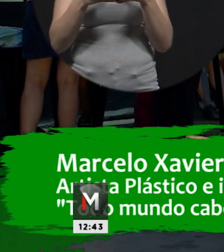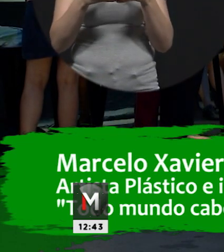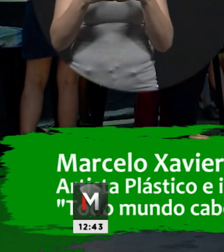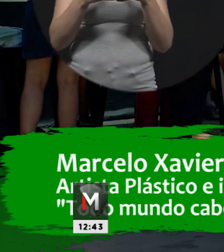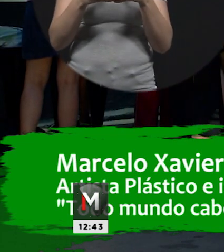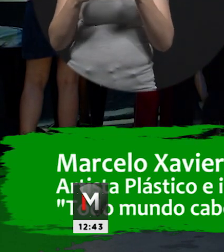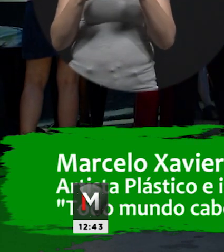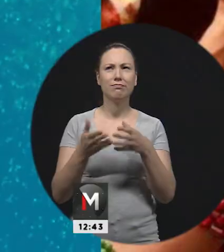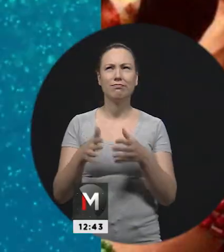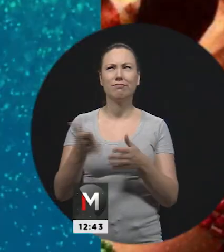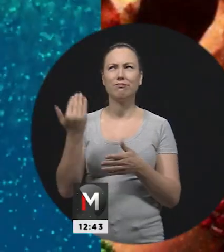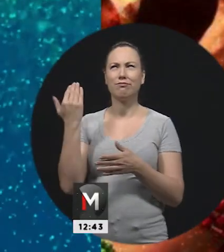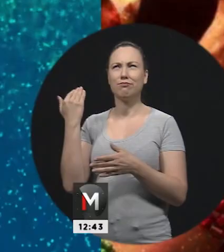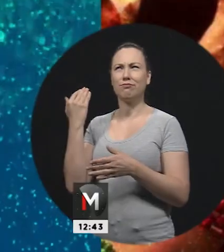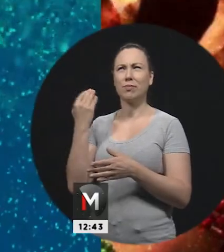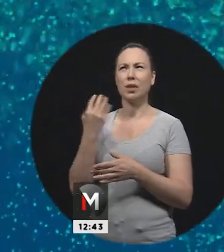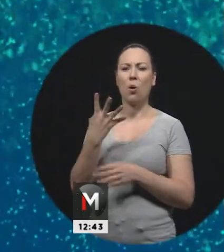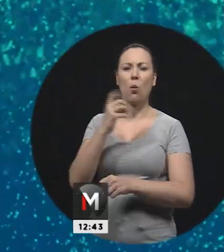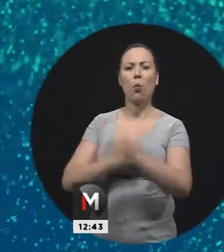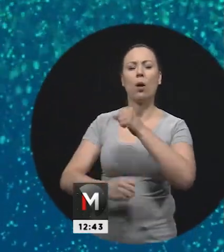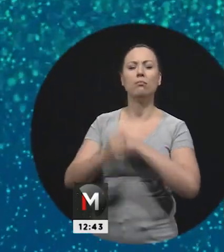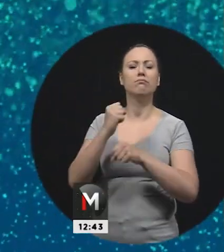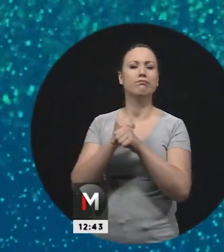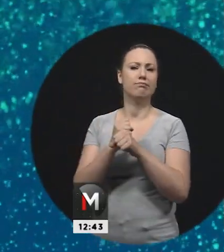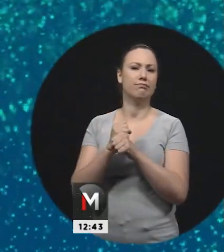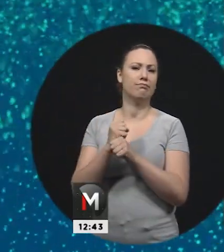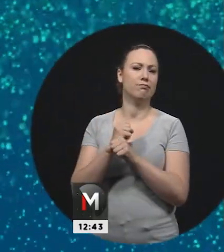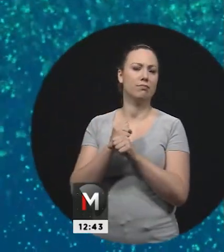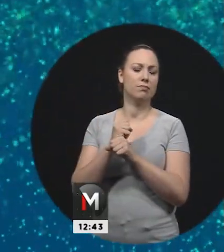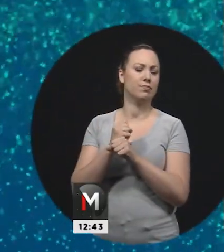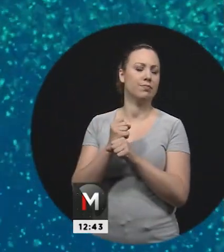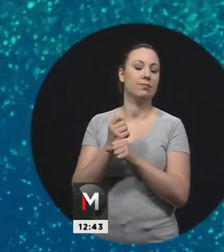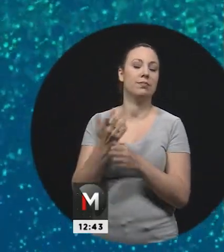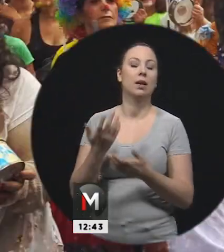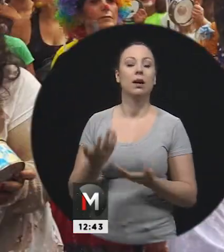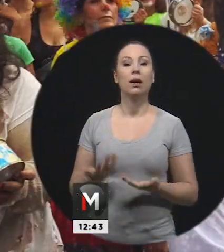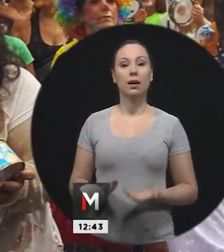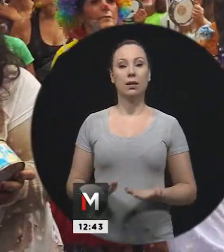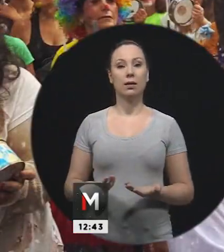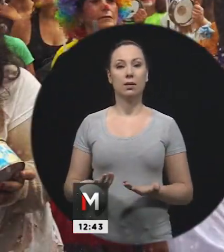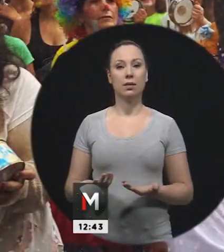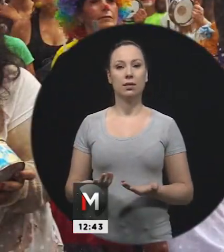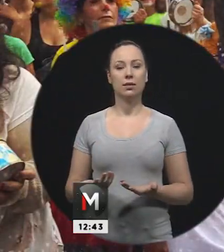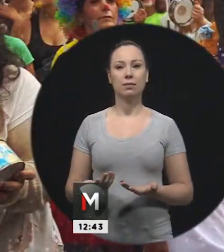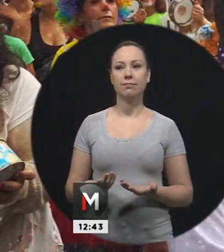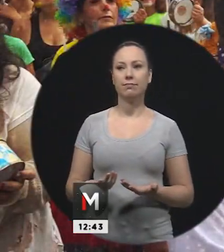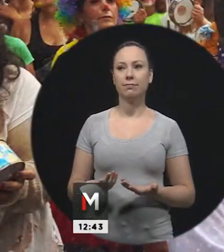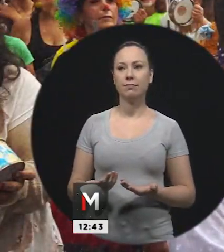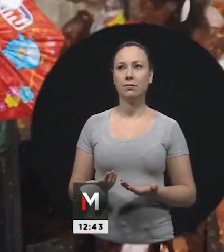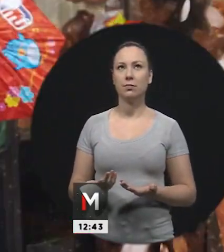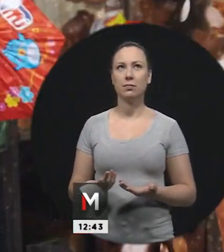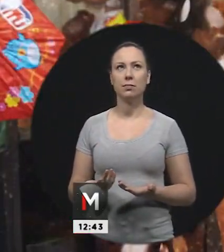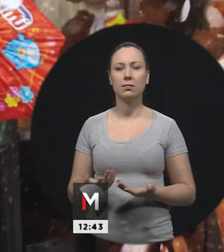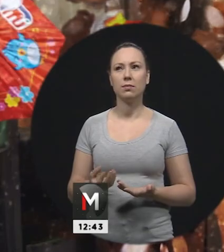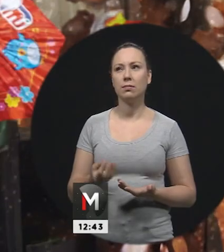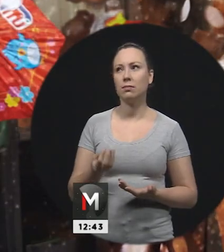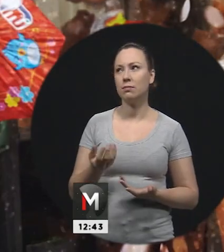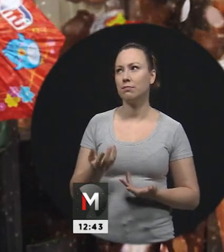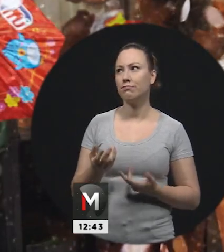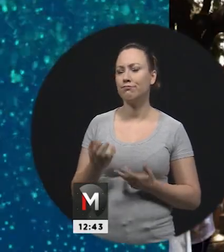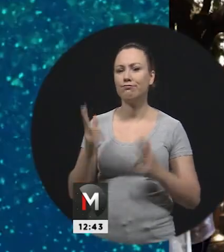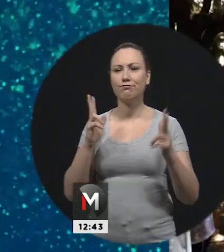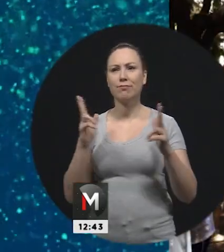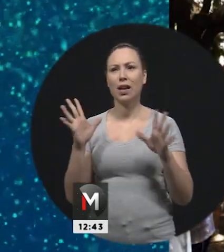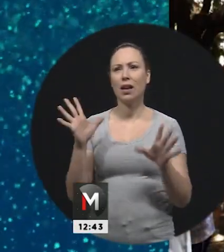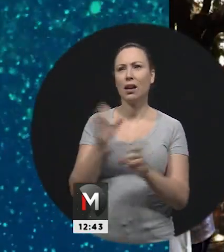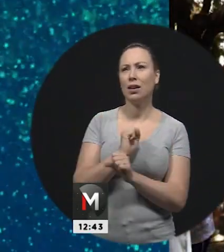bloco de carnaval, isso há quatro apresentações, né? Quatro anos. Né? E aí